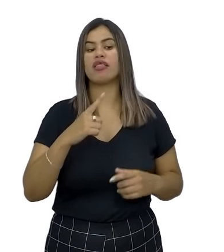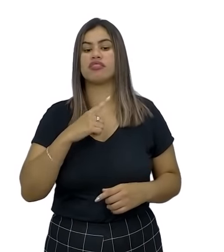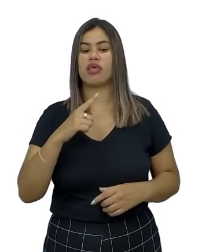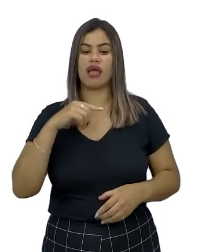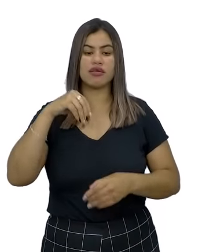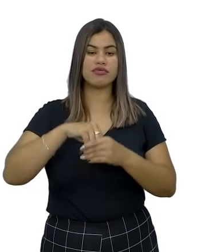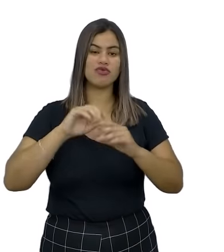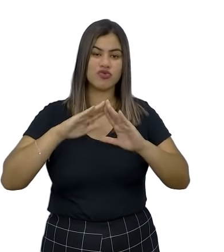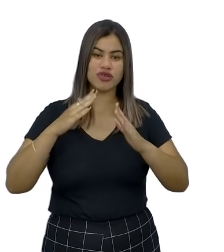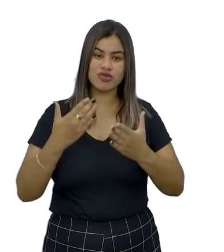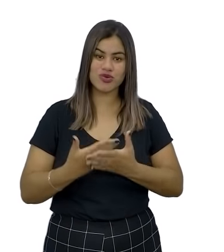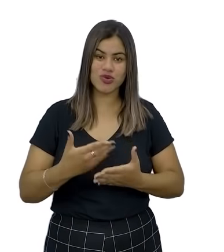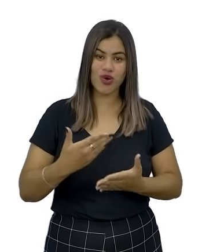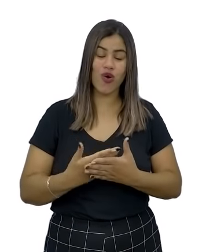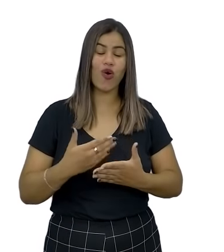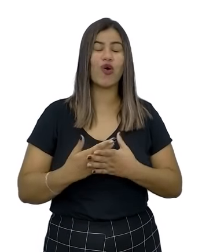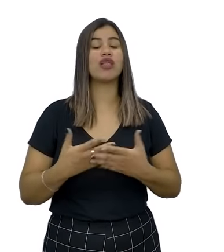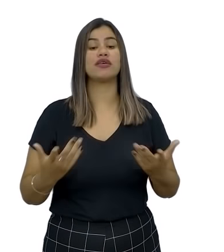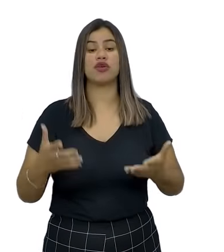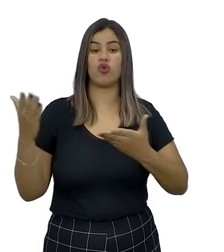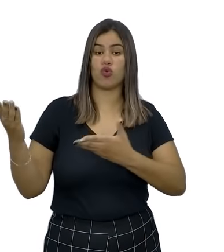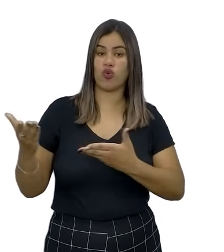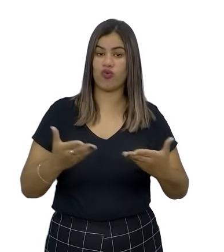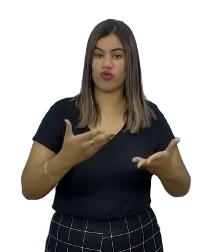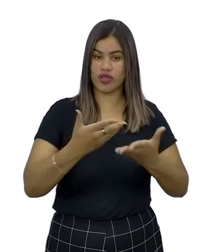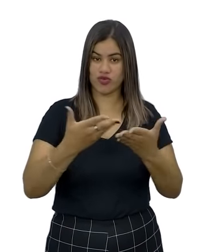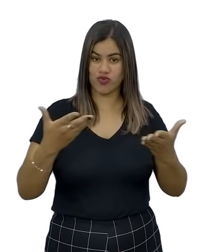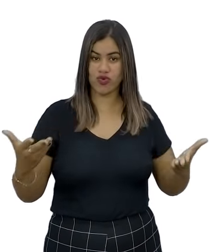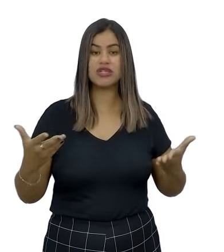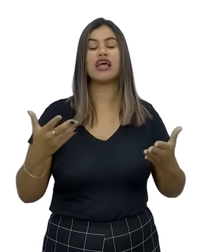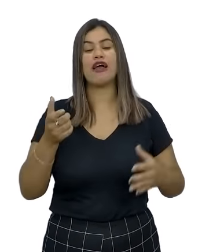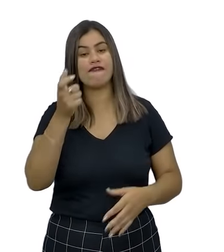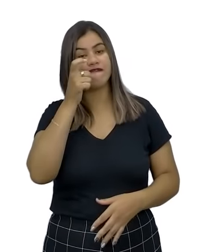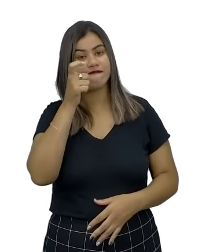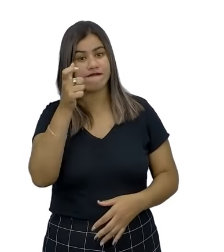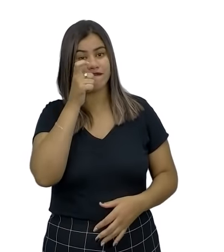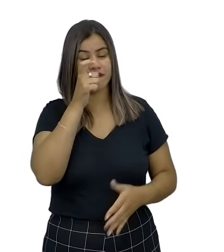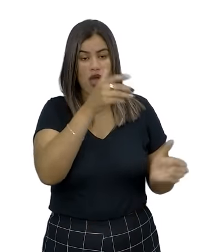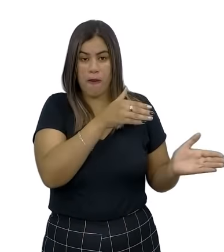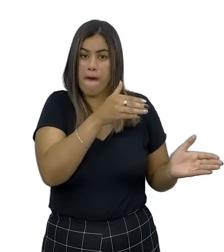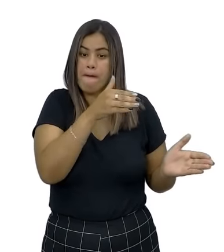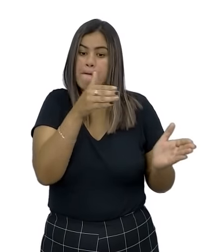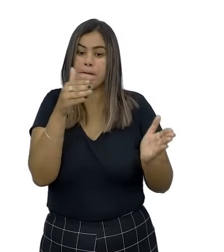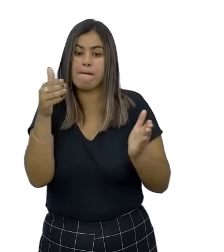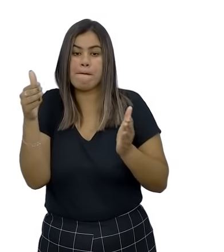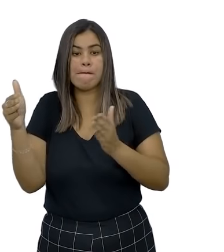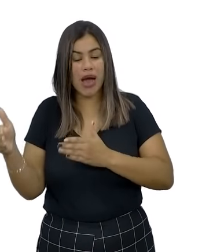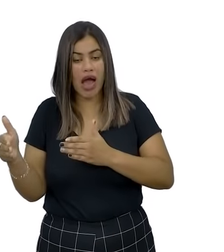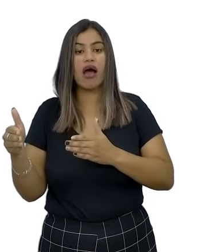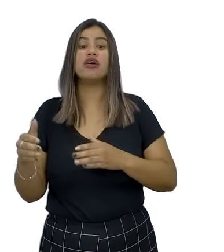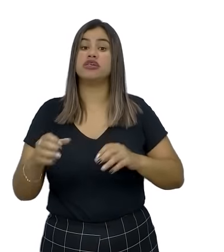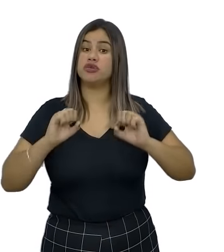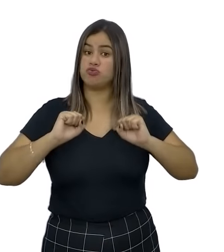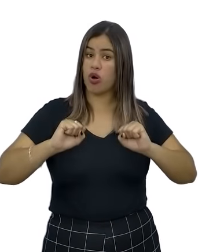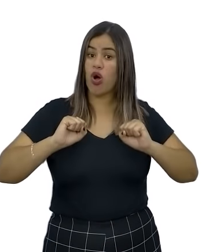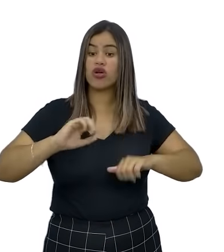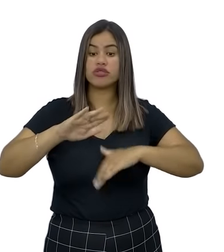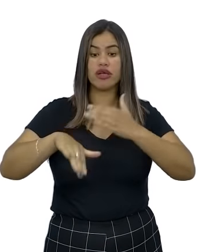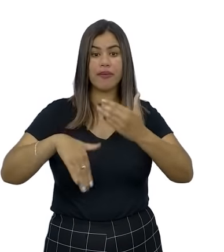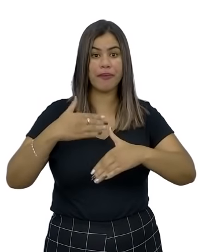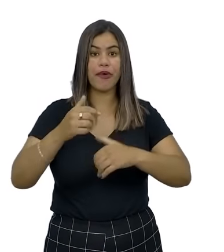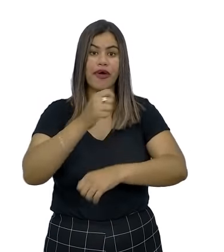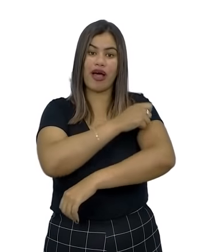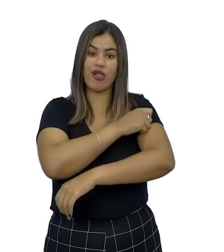de uma escola, né? Então, eu convido vocês a assistirem, e se vocês acharem prudente, passem para os estudantes antes